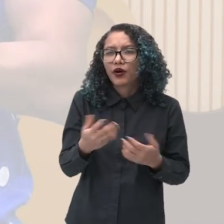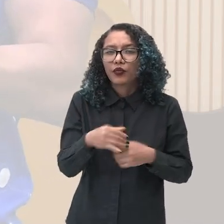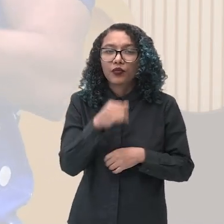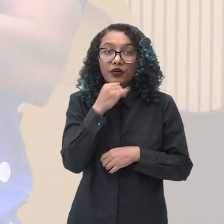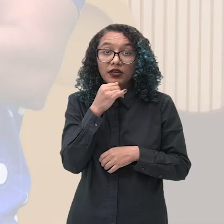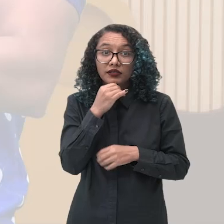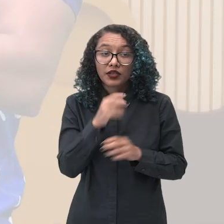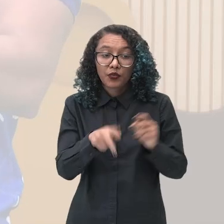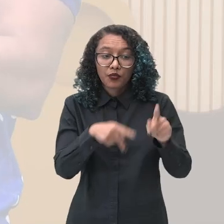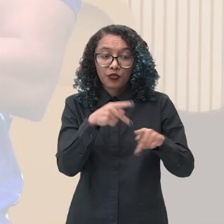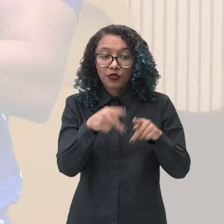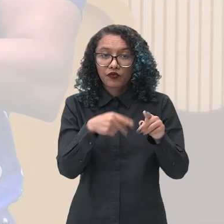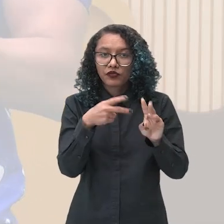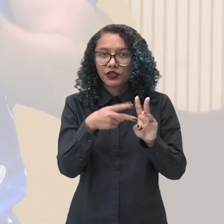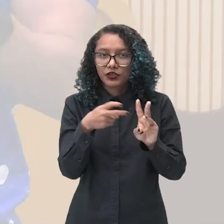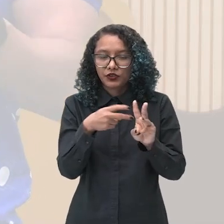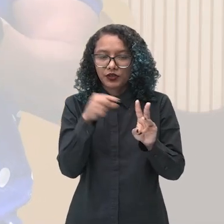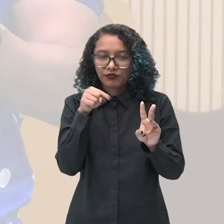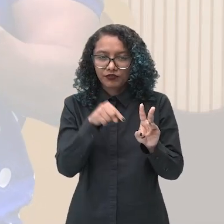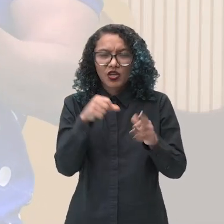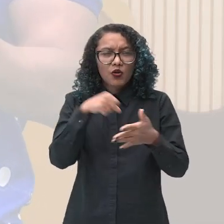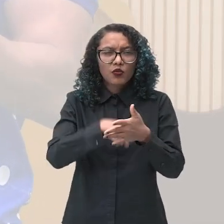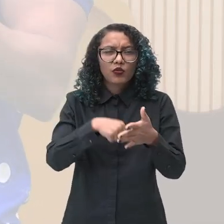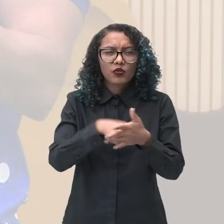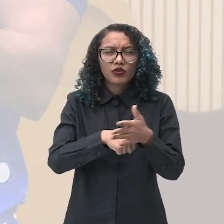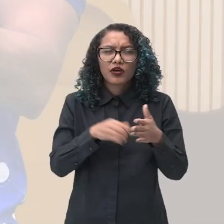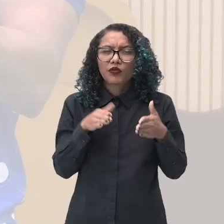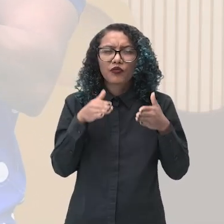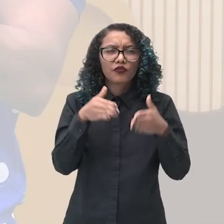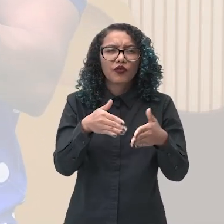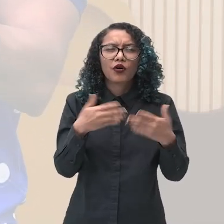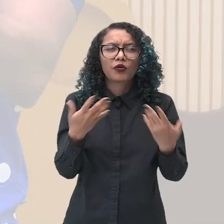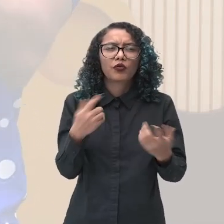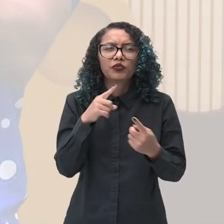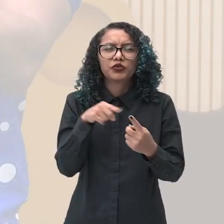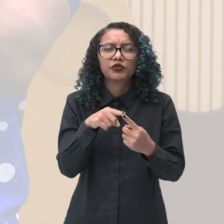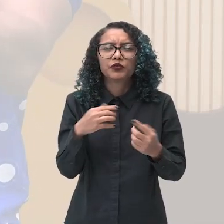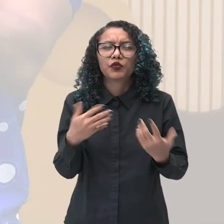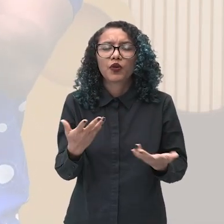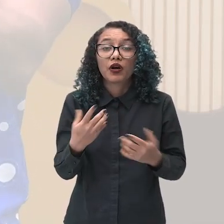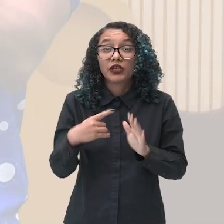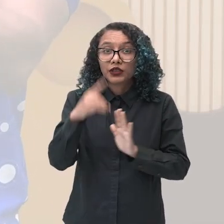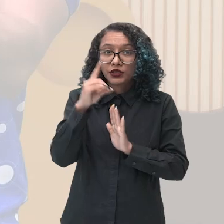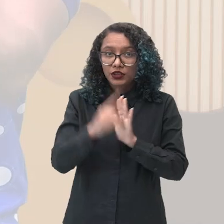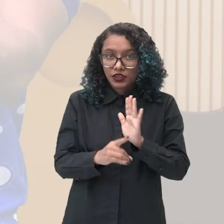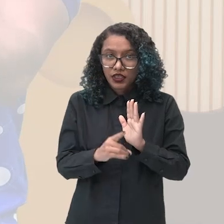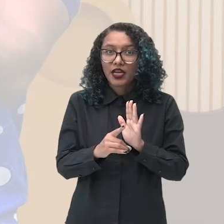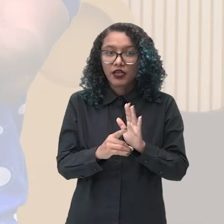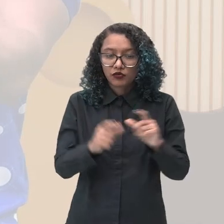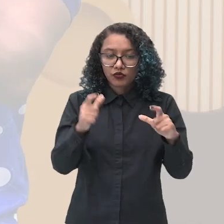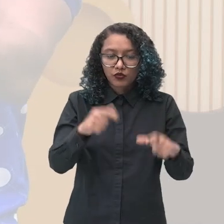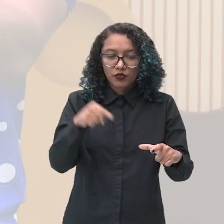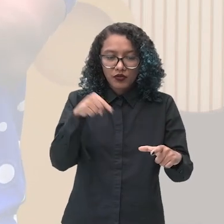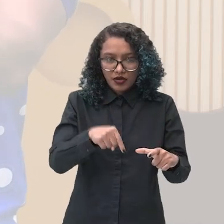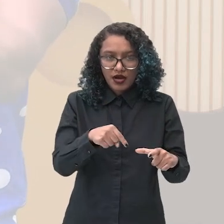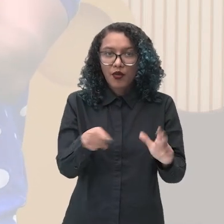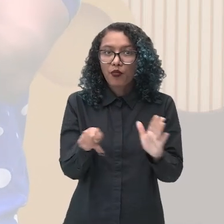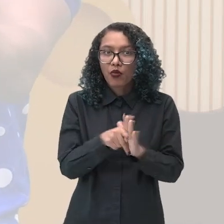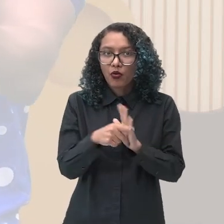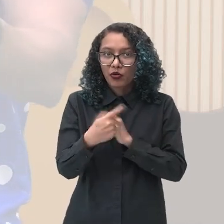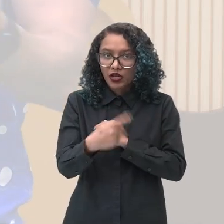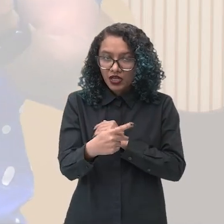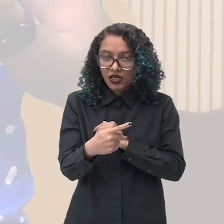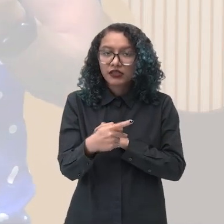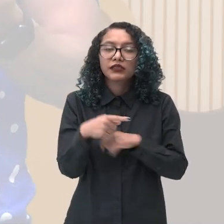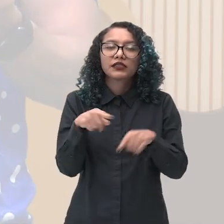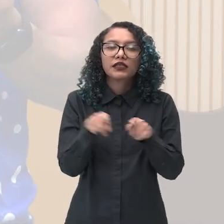populações indígenas, os povos indígenas. Eles lutam para ter o direito à demarcação das suas terras, tá bom? Das terras